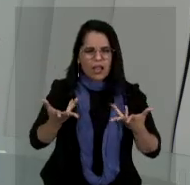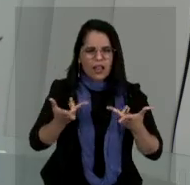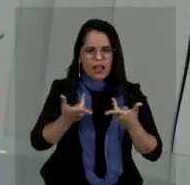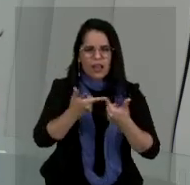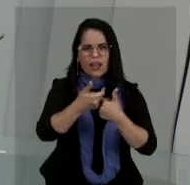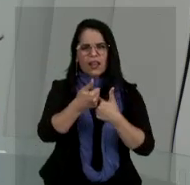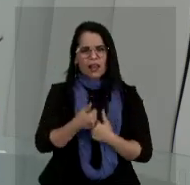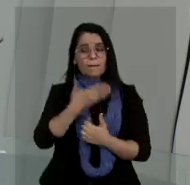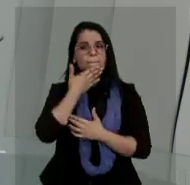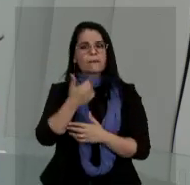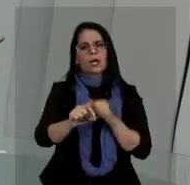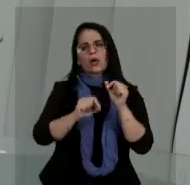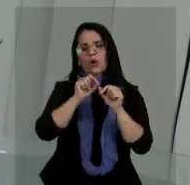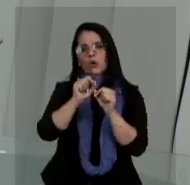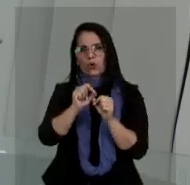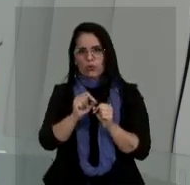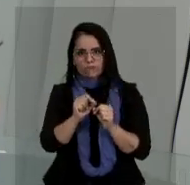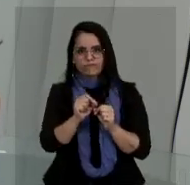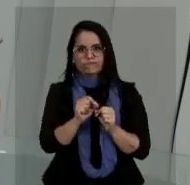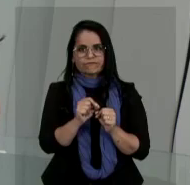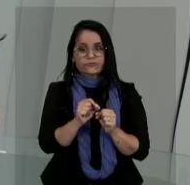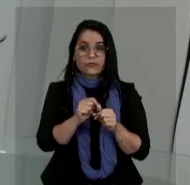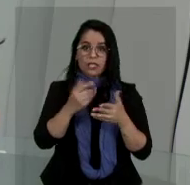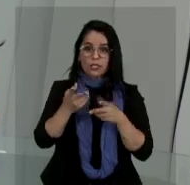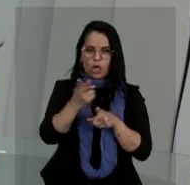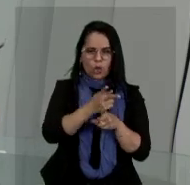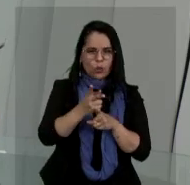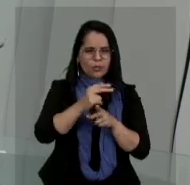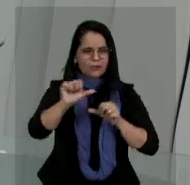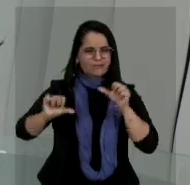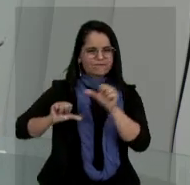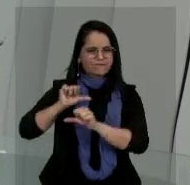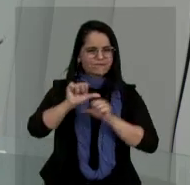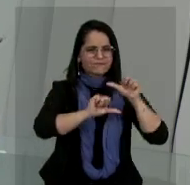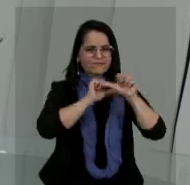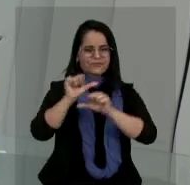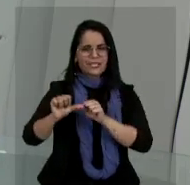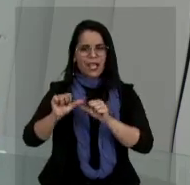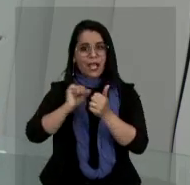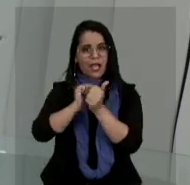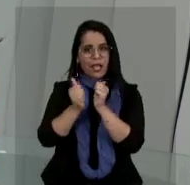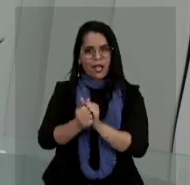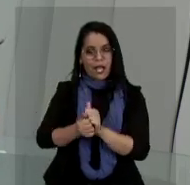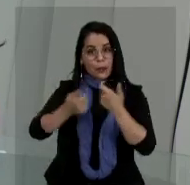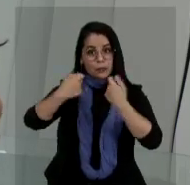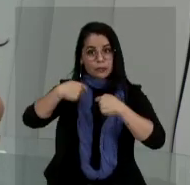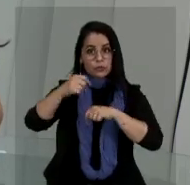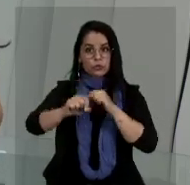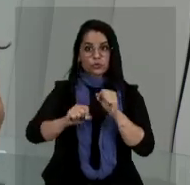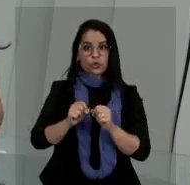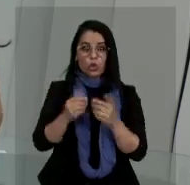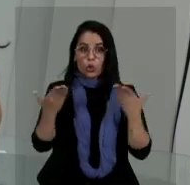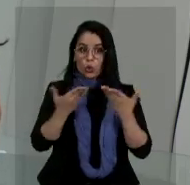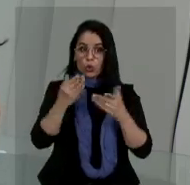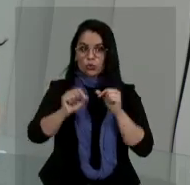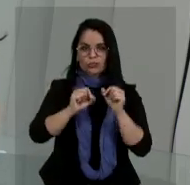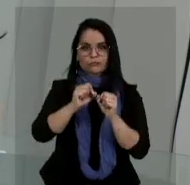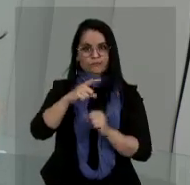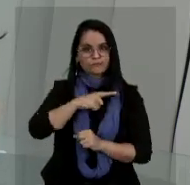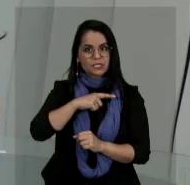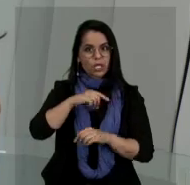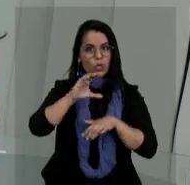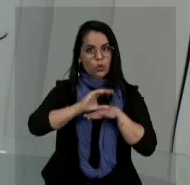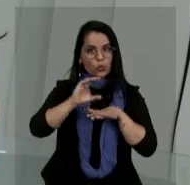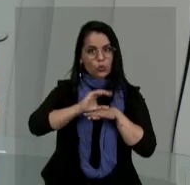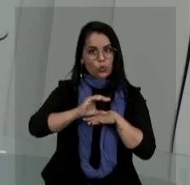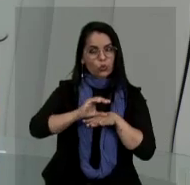aperfeiçoar melhor isso, né? Buscar as mudanças e fazer as adequações necessárias. Hoje a gente tem aí o curso